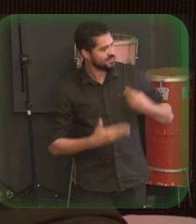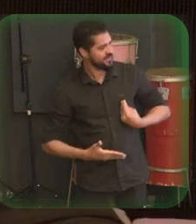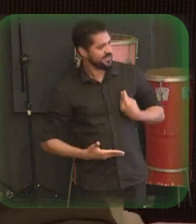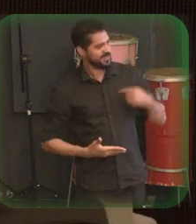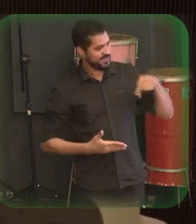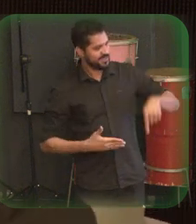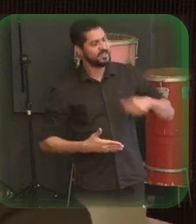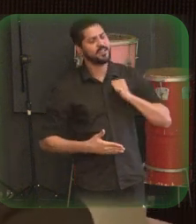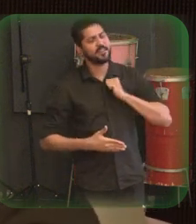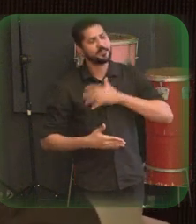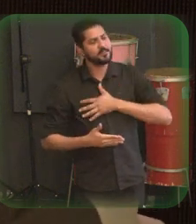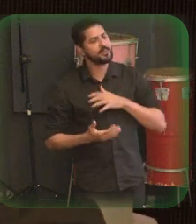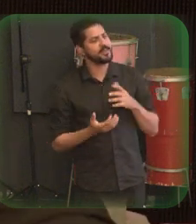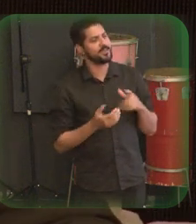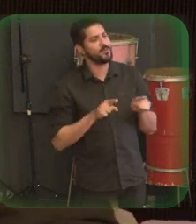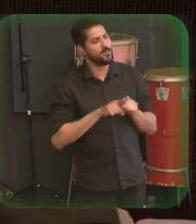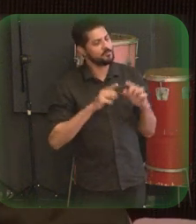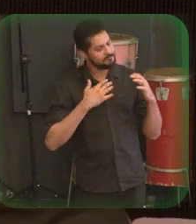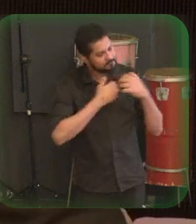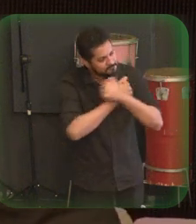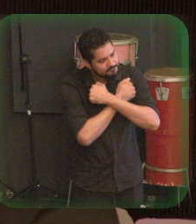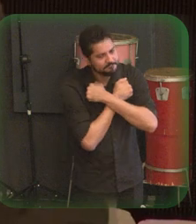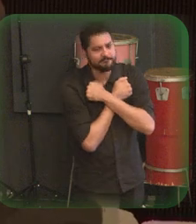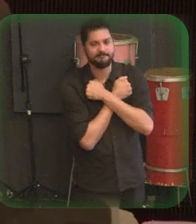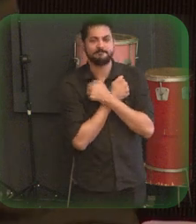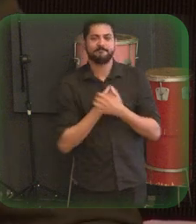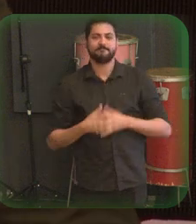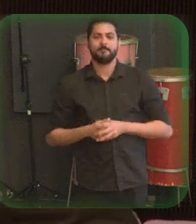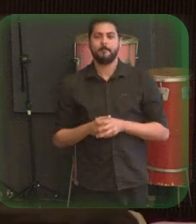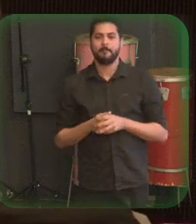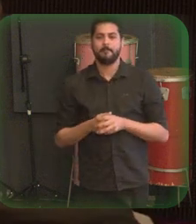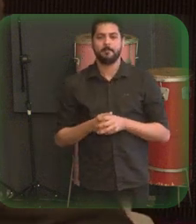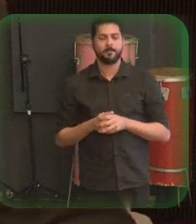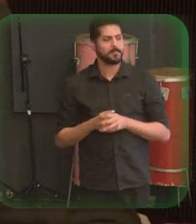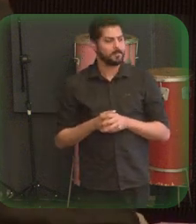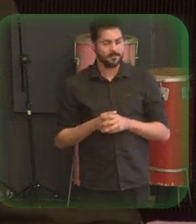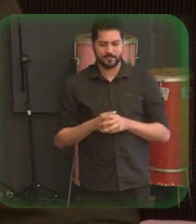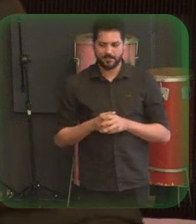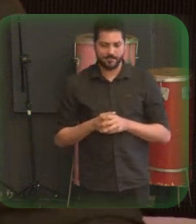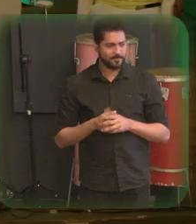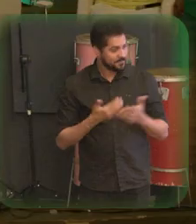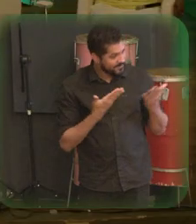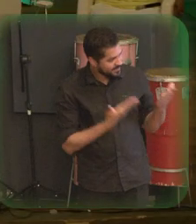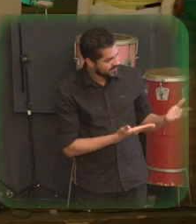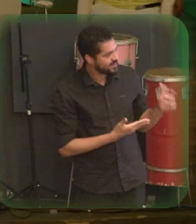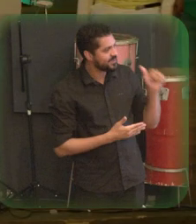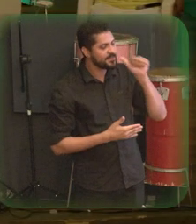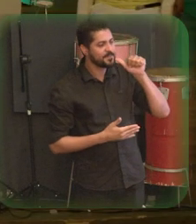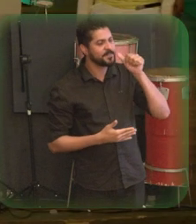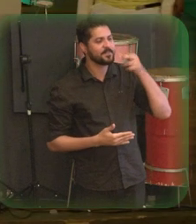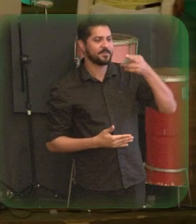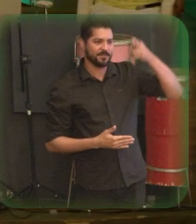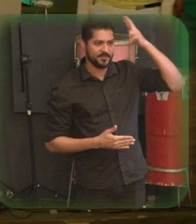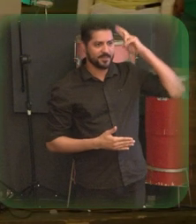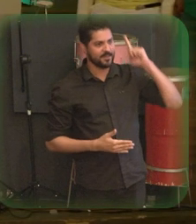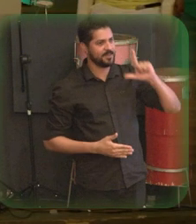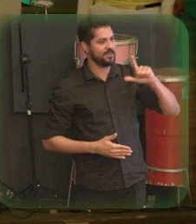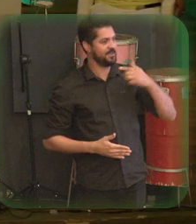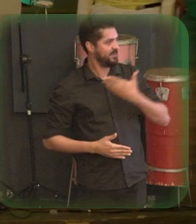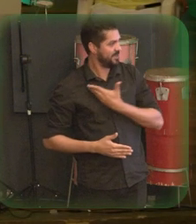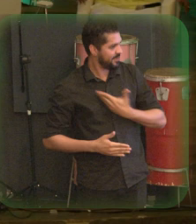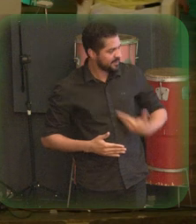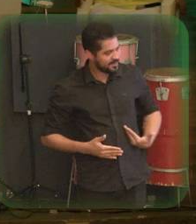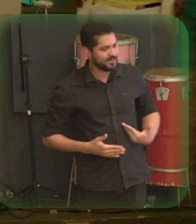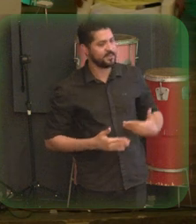IFPE lhe recebe de braços abertos. Governadora Raquel, satisfação estar mais uma vez com a senhora